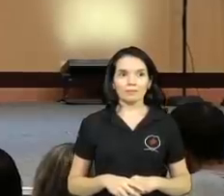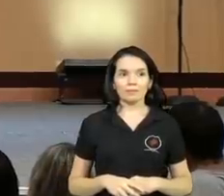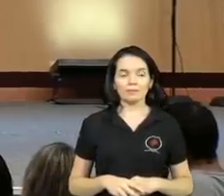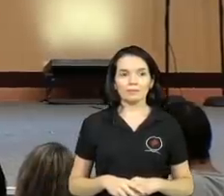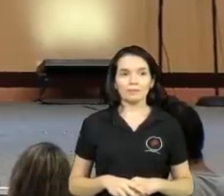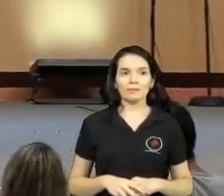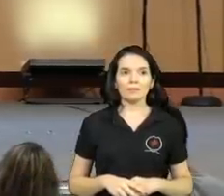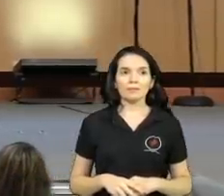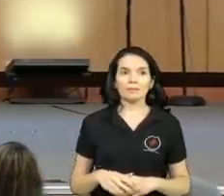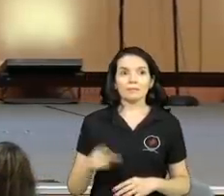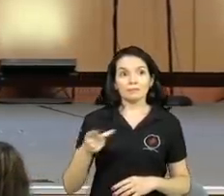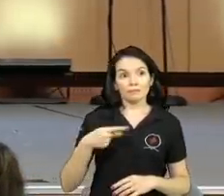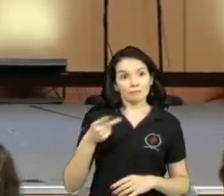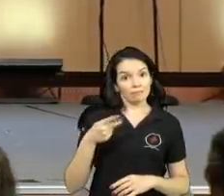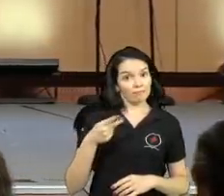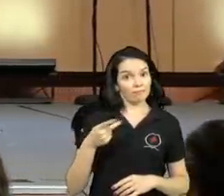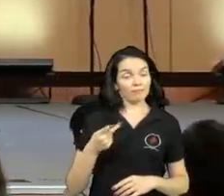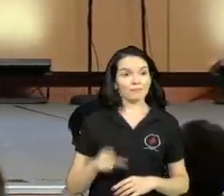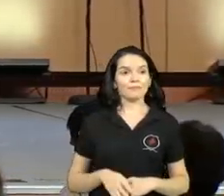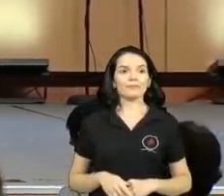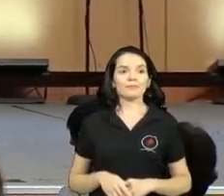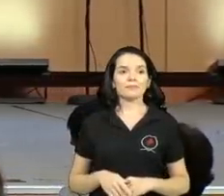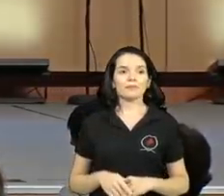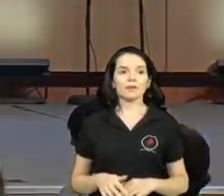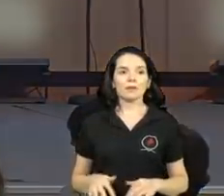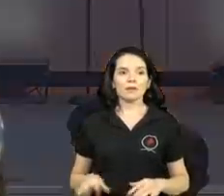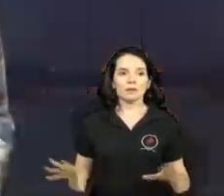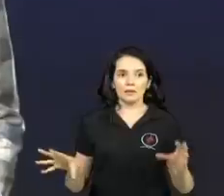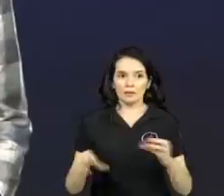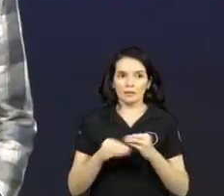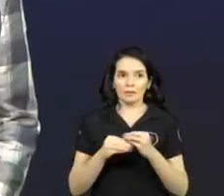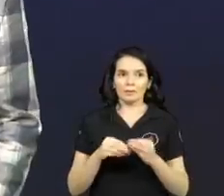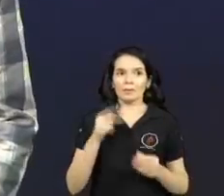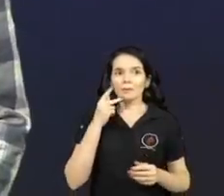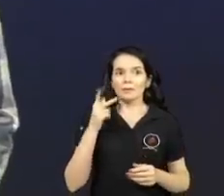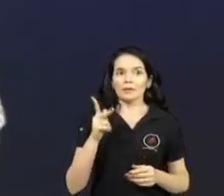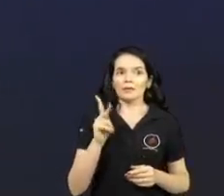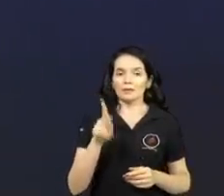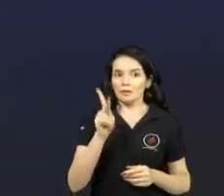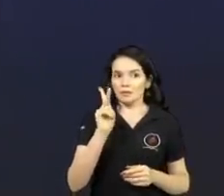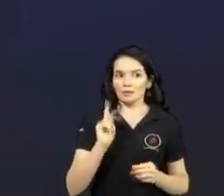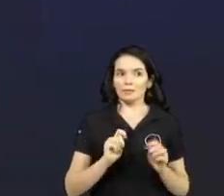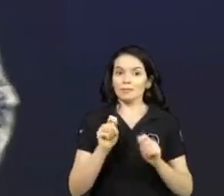Eu termino a minha palavra dizendo uma coisa que eu repito muitas vezes.